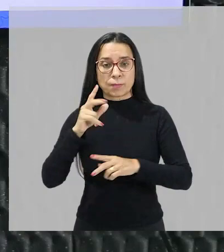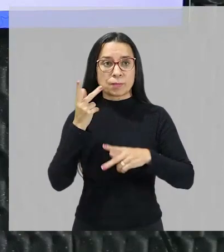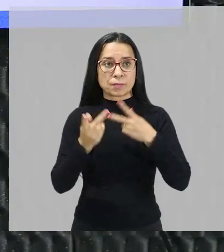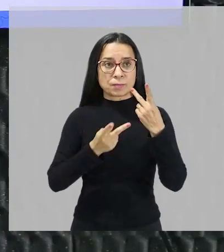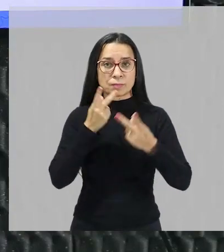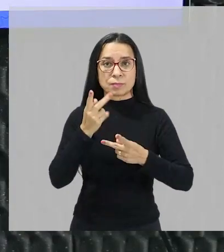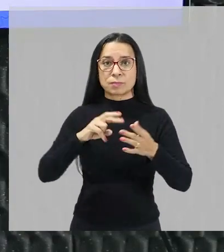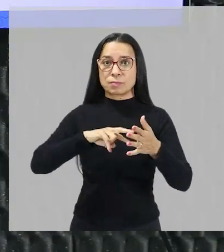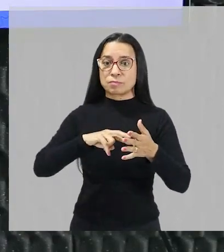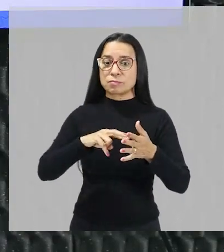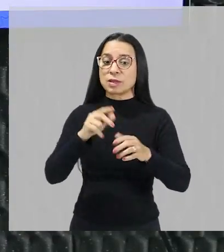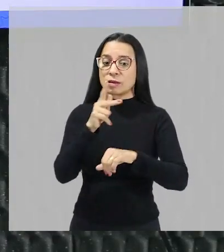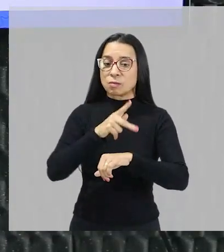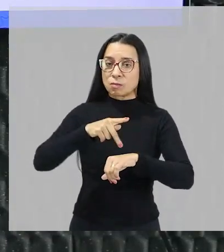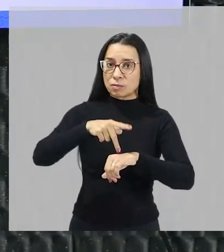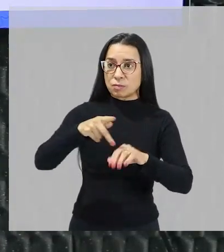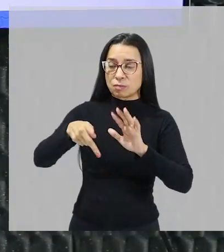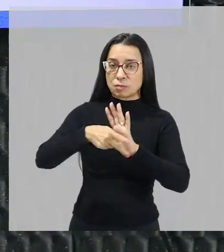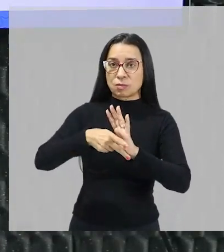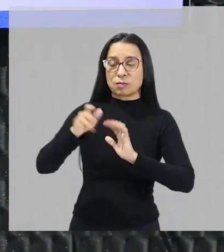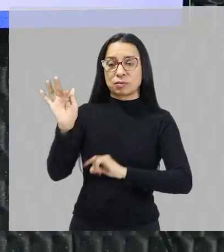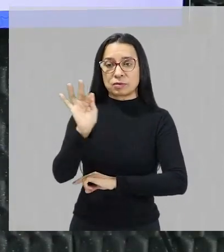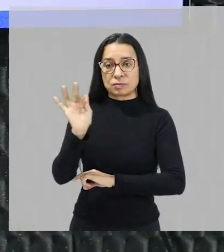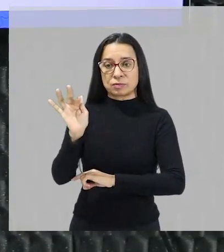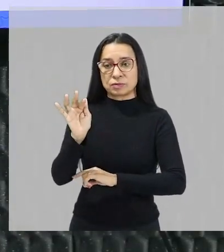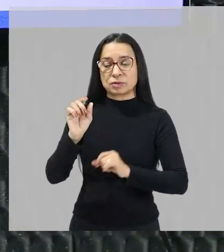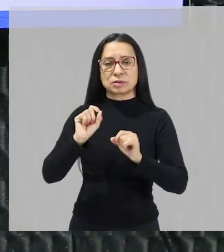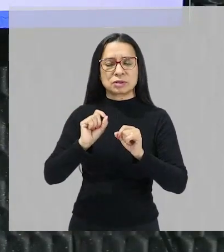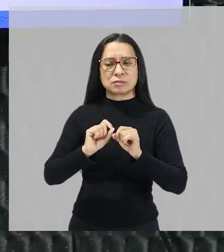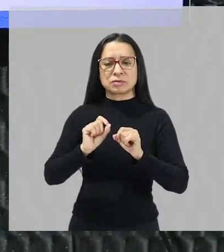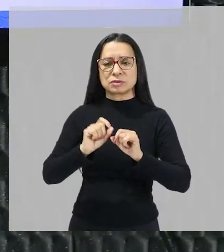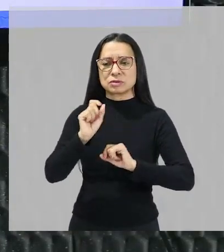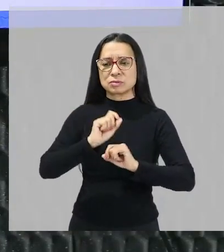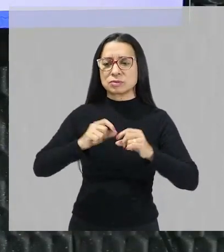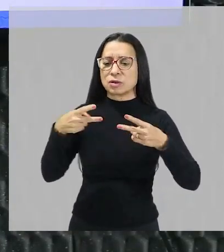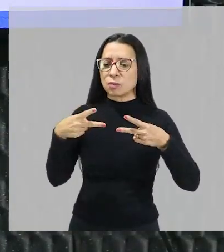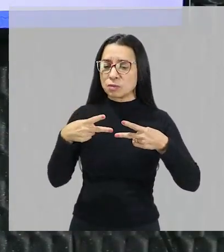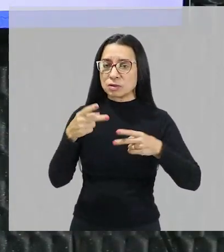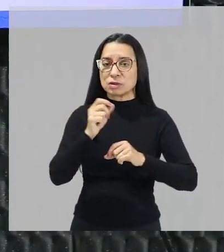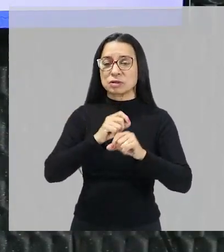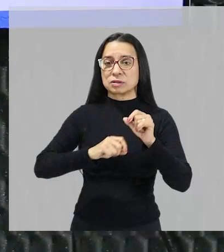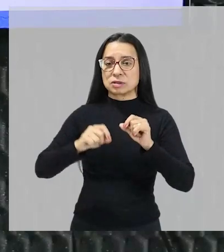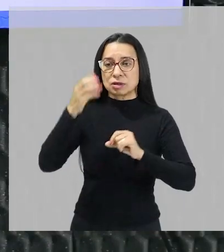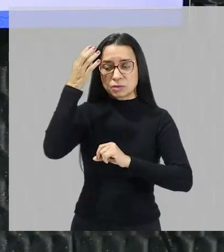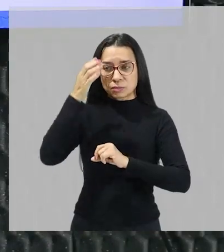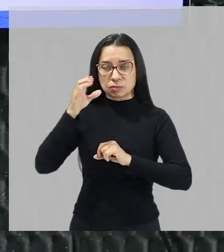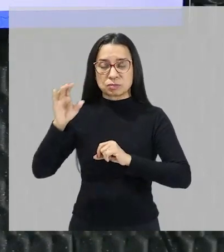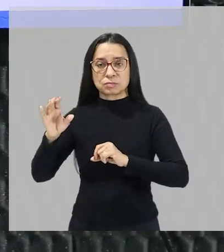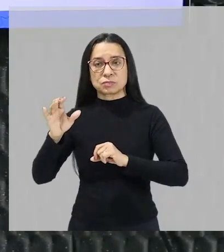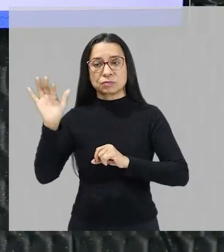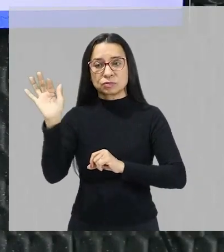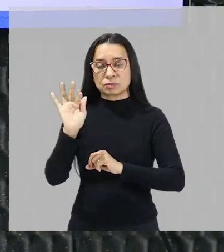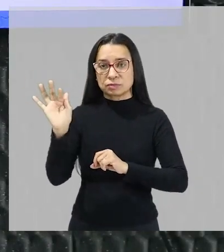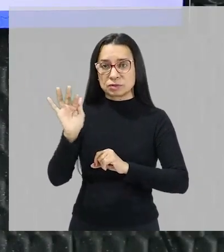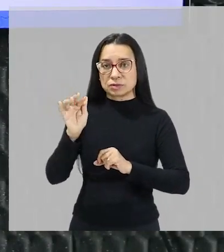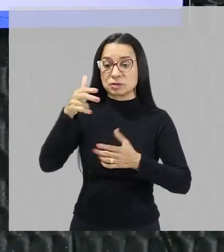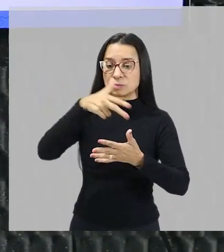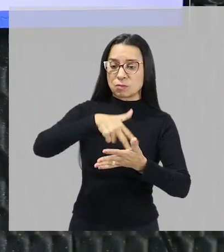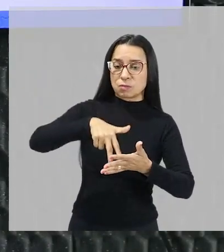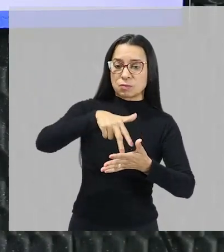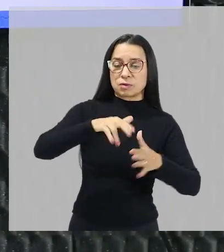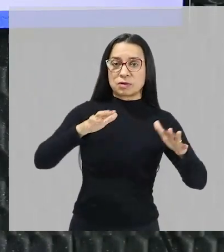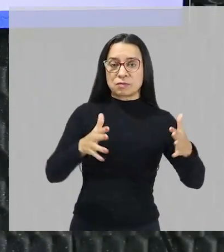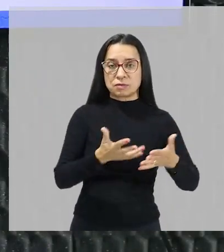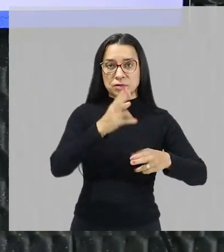a França. Então ele está fazendo um link da cultura francesa com a quadrilha junina característica das